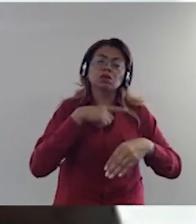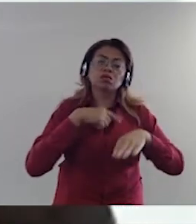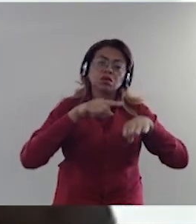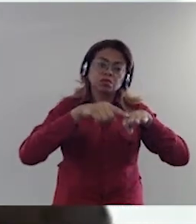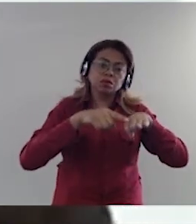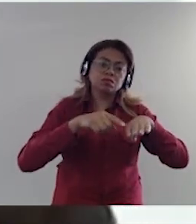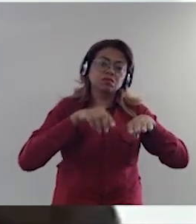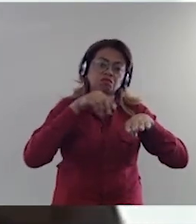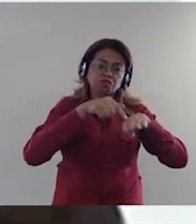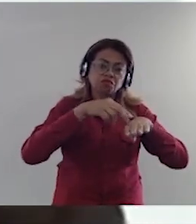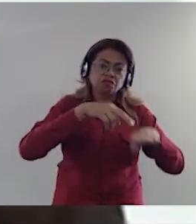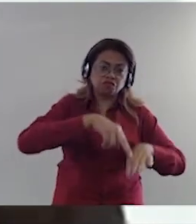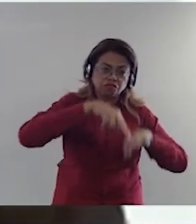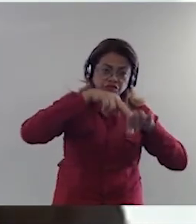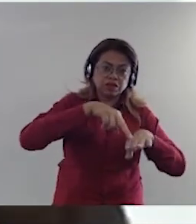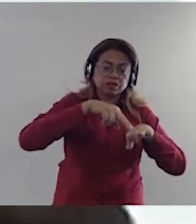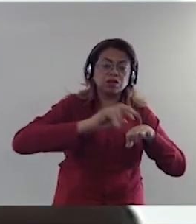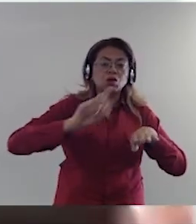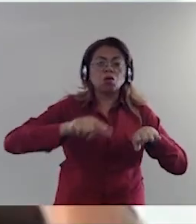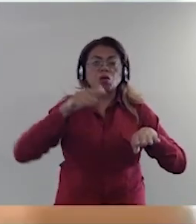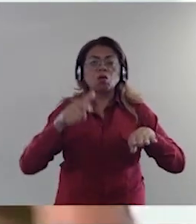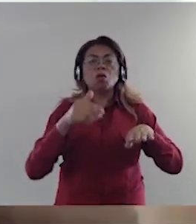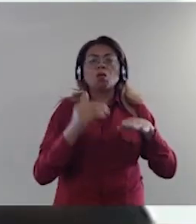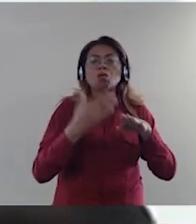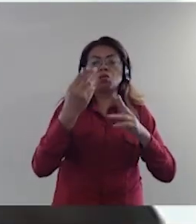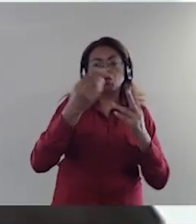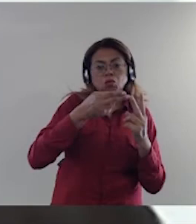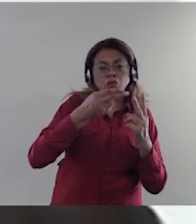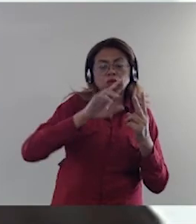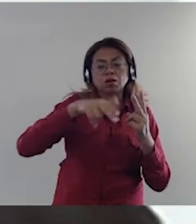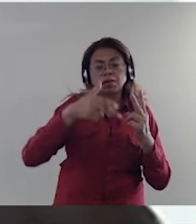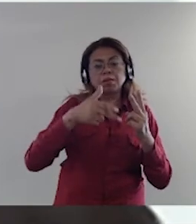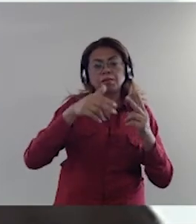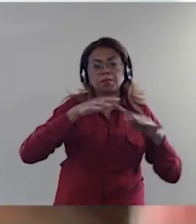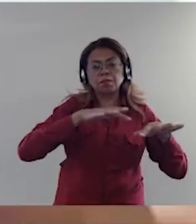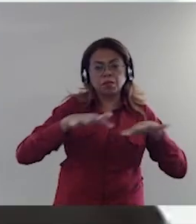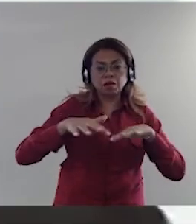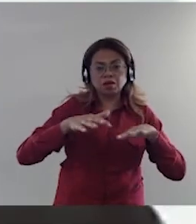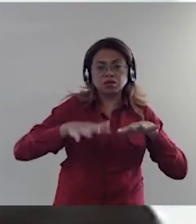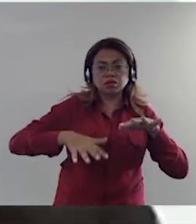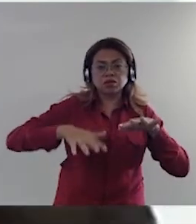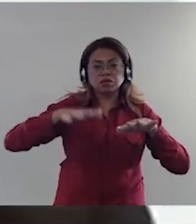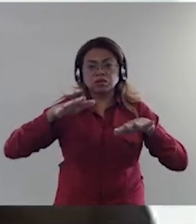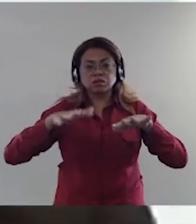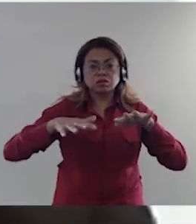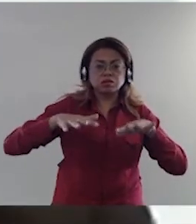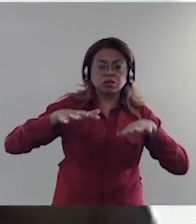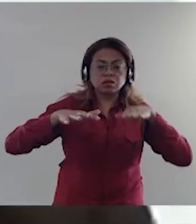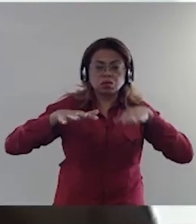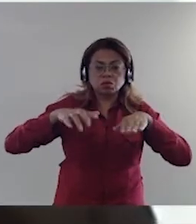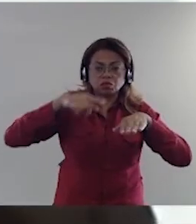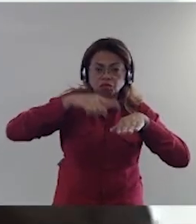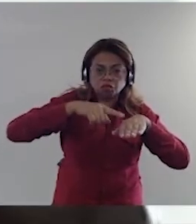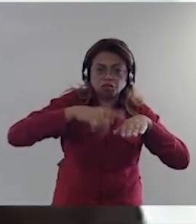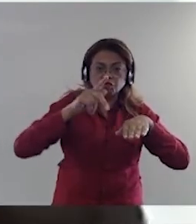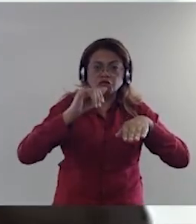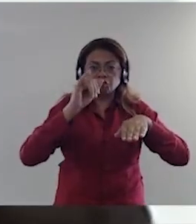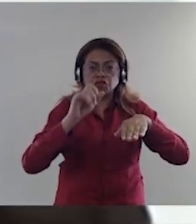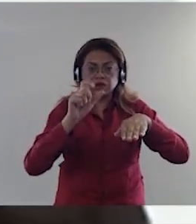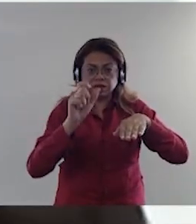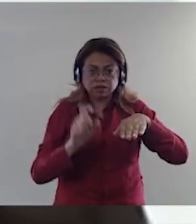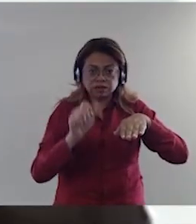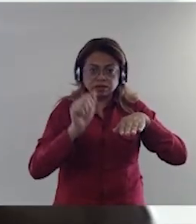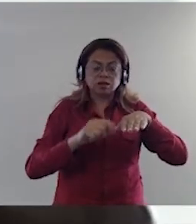há uma parte fixa. Veja, nesse caso, e aí é uma solução que vai no sentido de